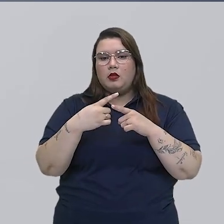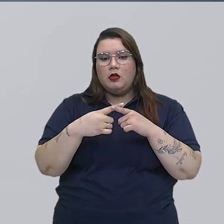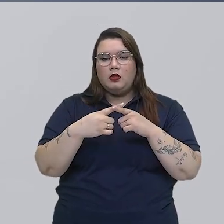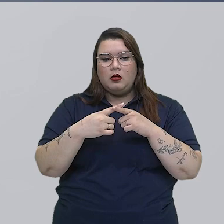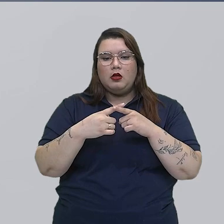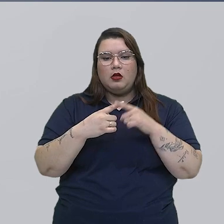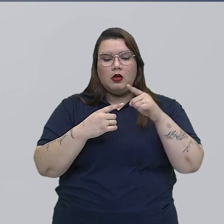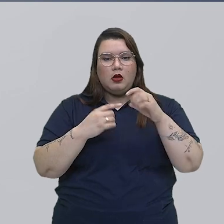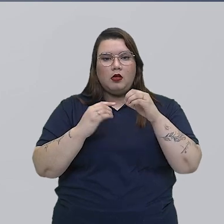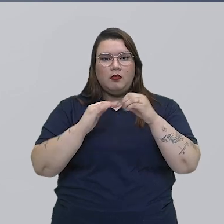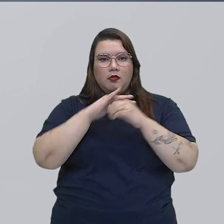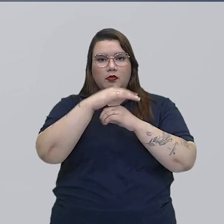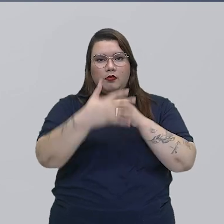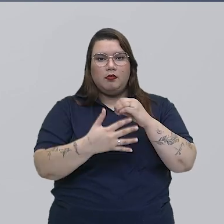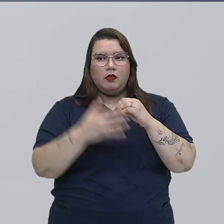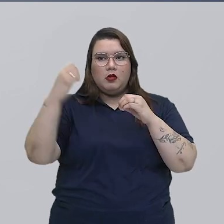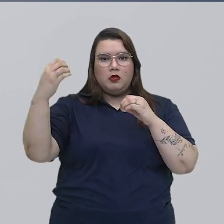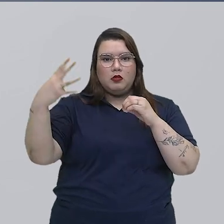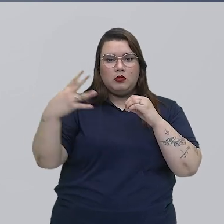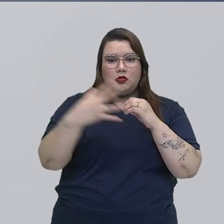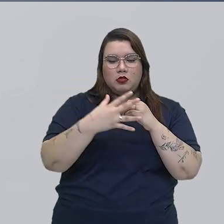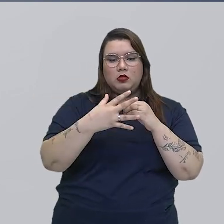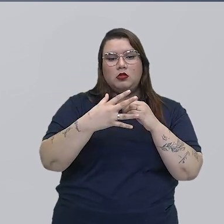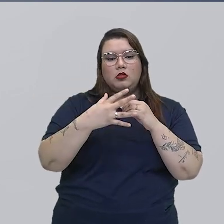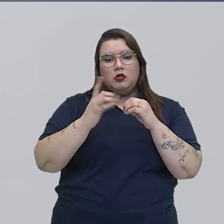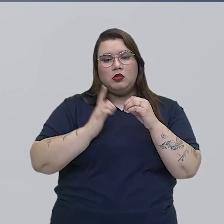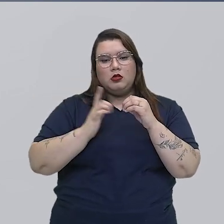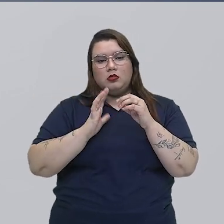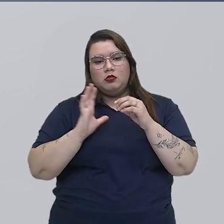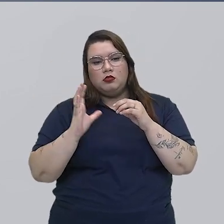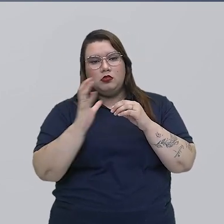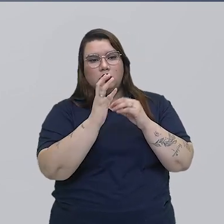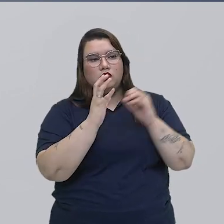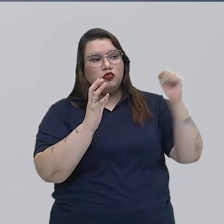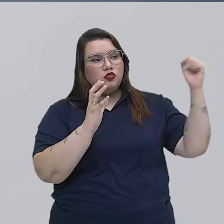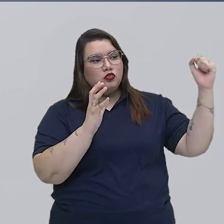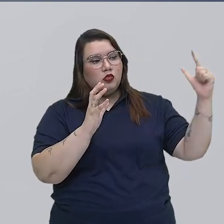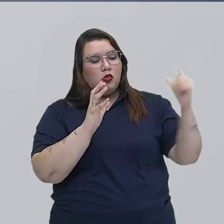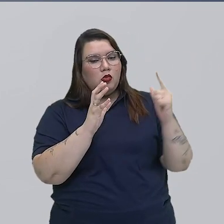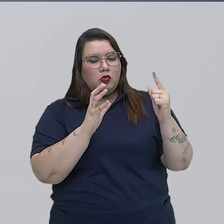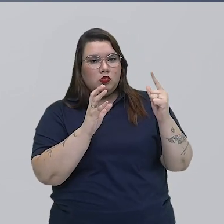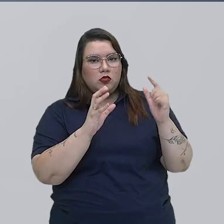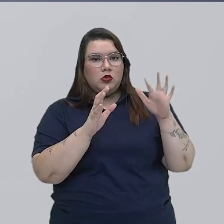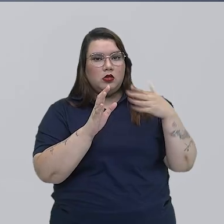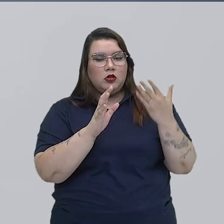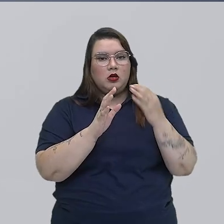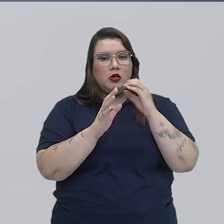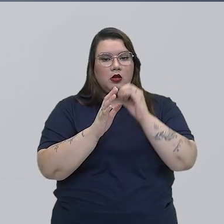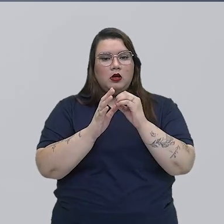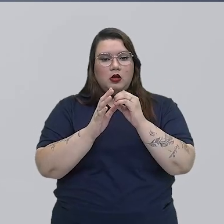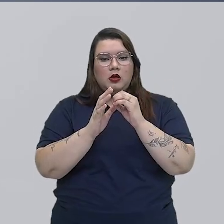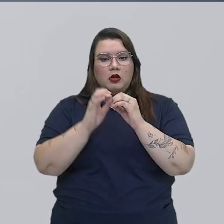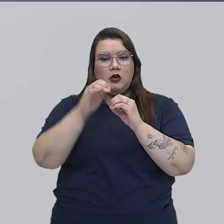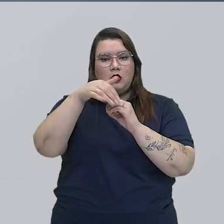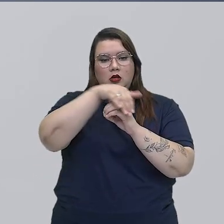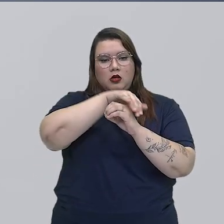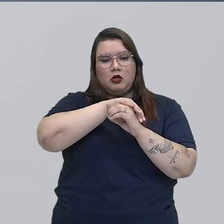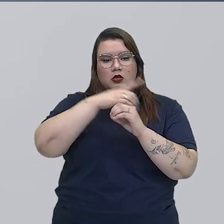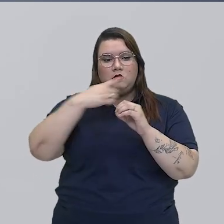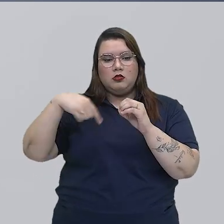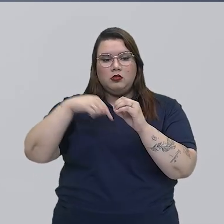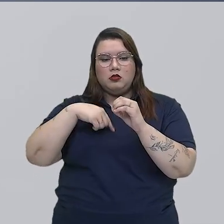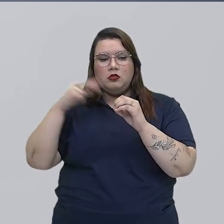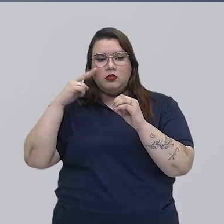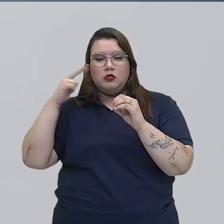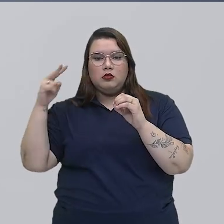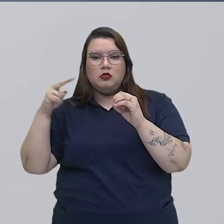face iluminada dela está voltada para o Sol. E o que nós observamos aqui da